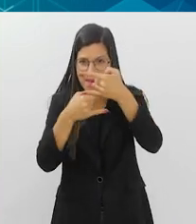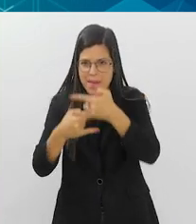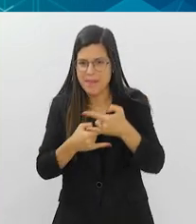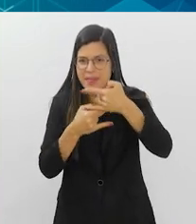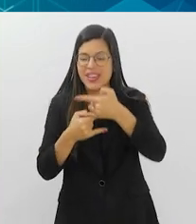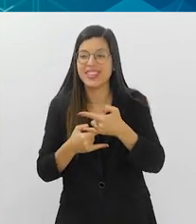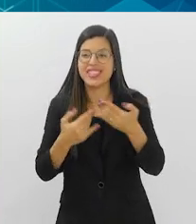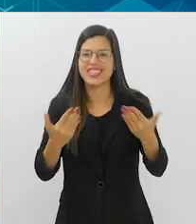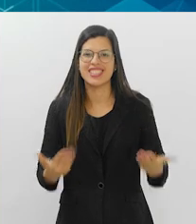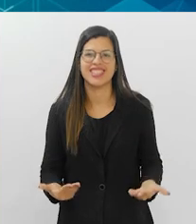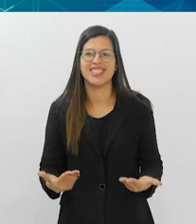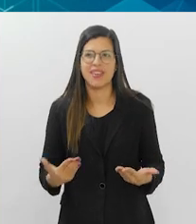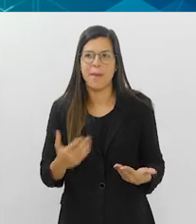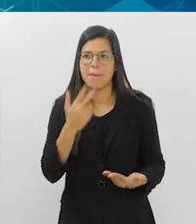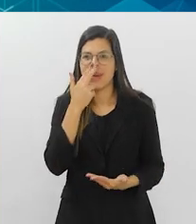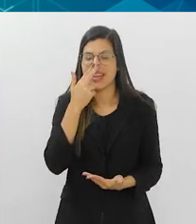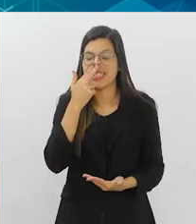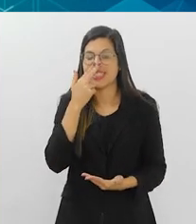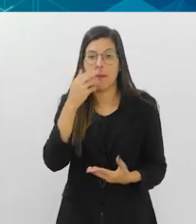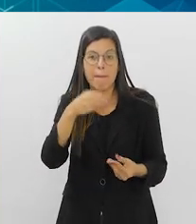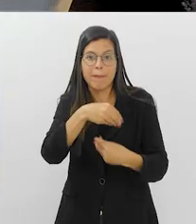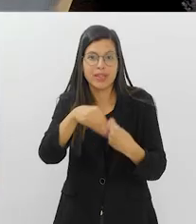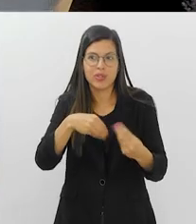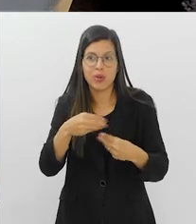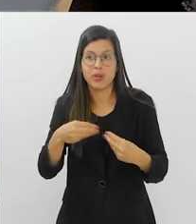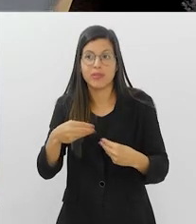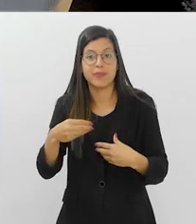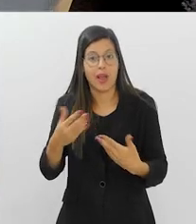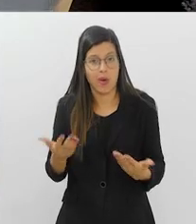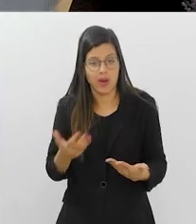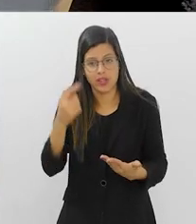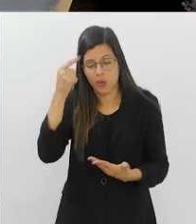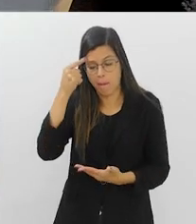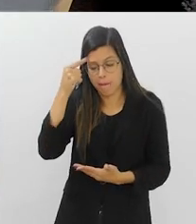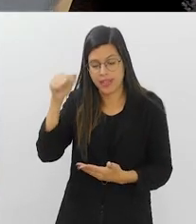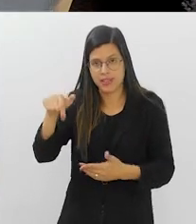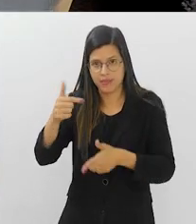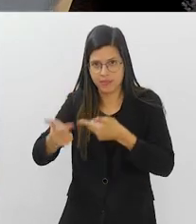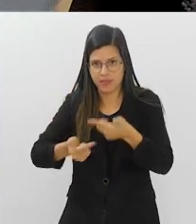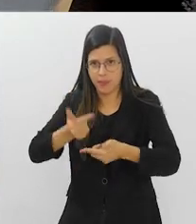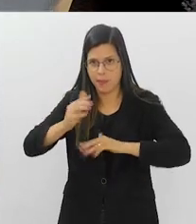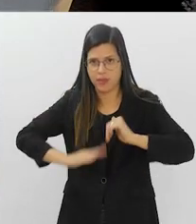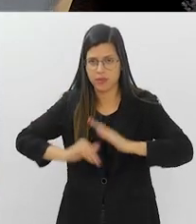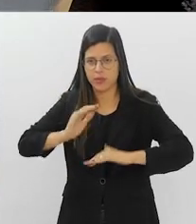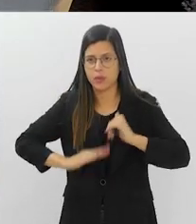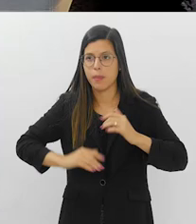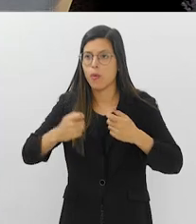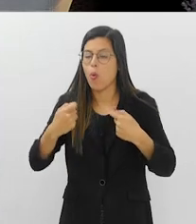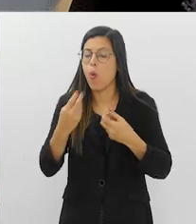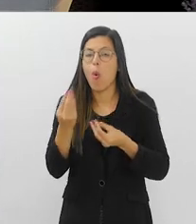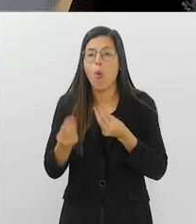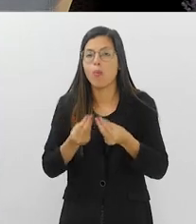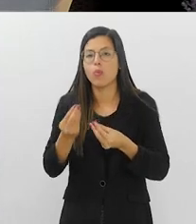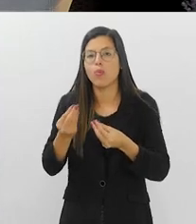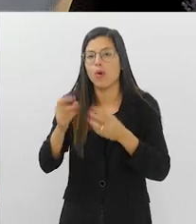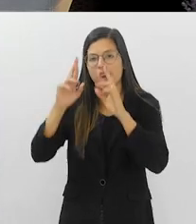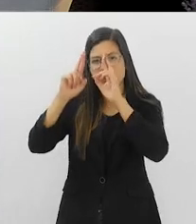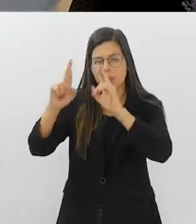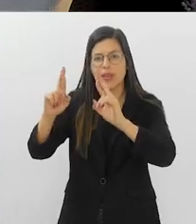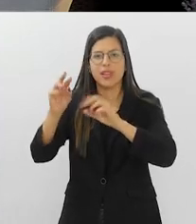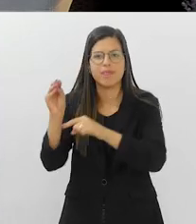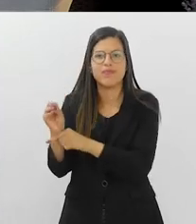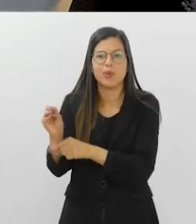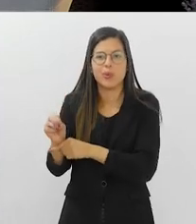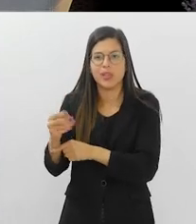essa separação se mostrou cada vez menos concreta. Então, quando a gente pensa no colaborador, a gente pensa nesse indivíduo como um todo e como é que a gente